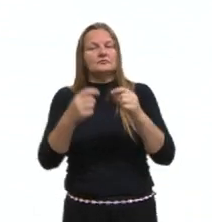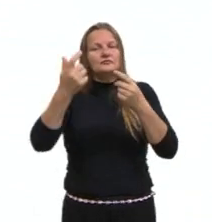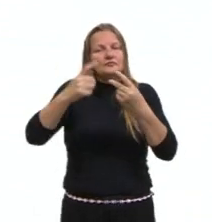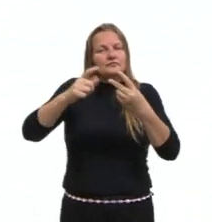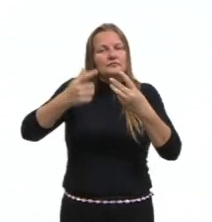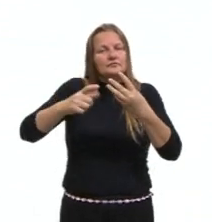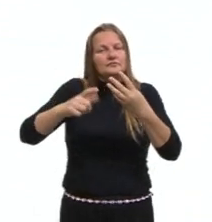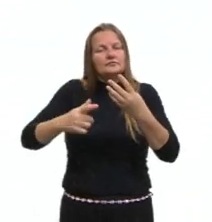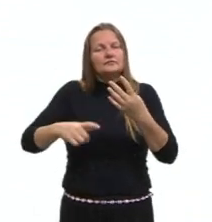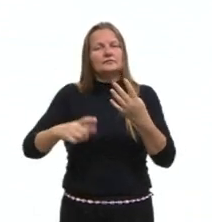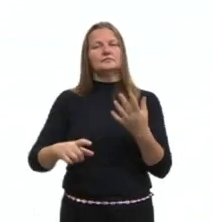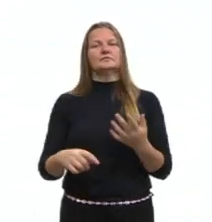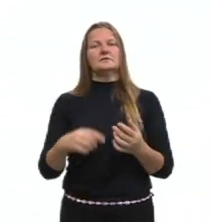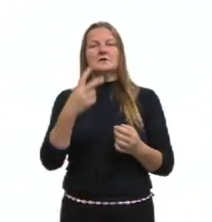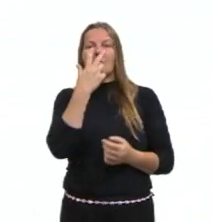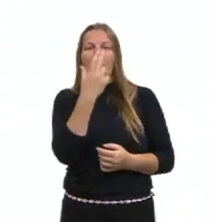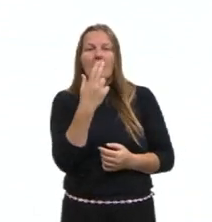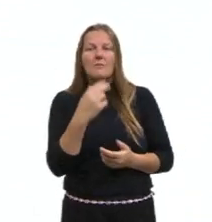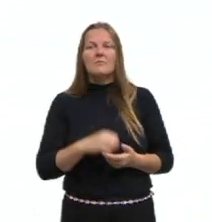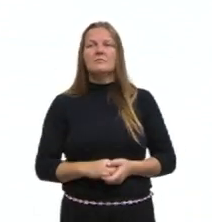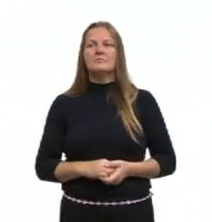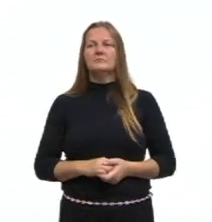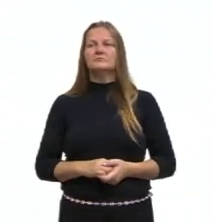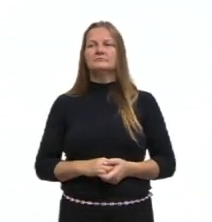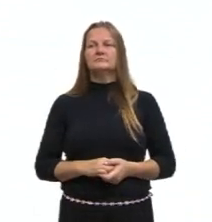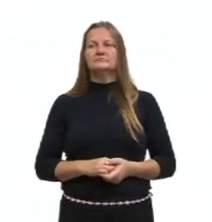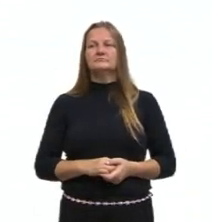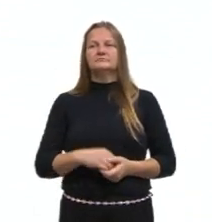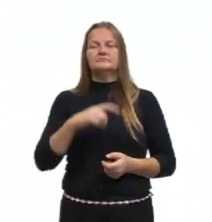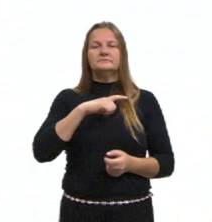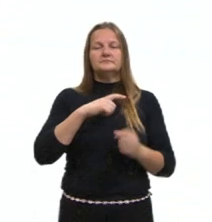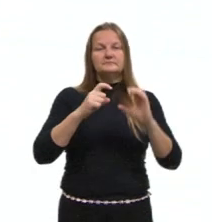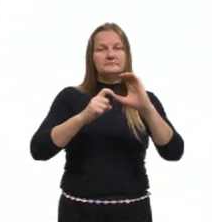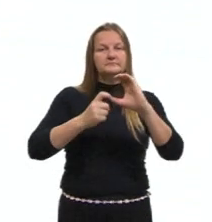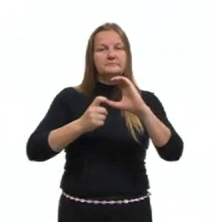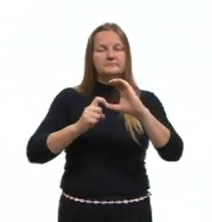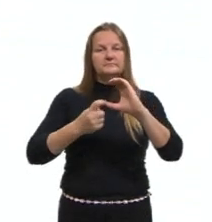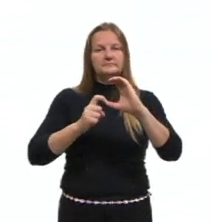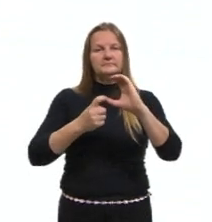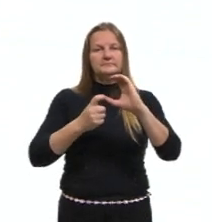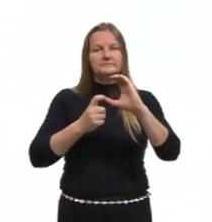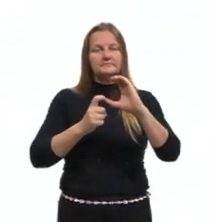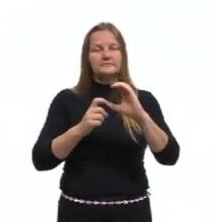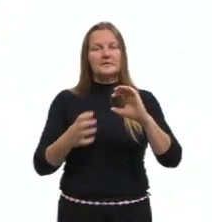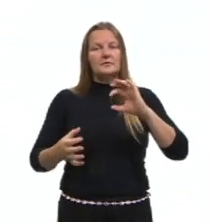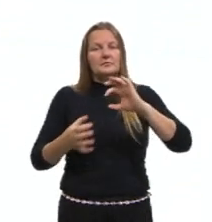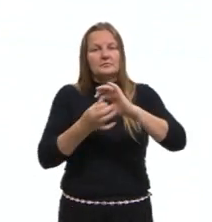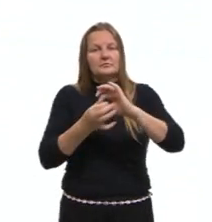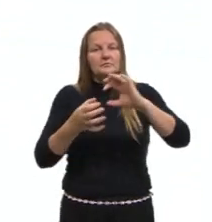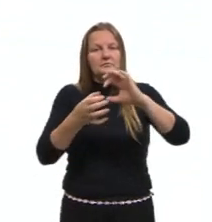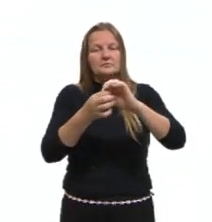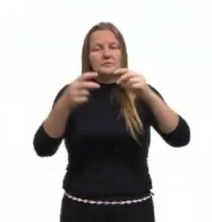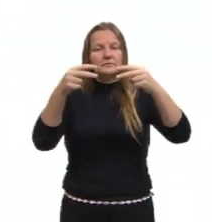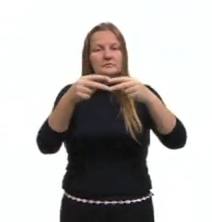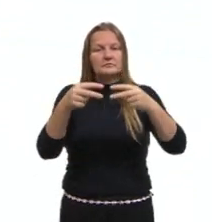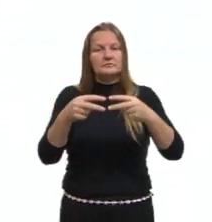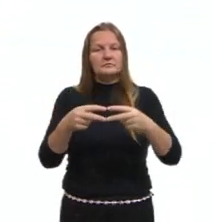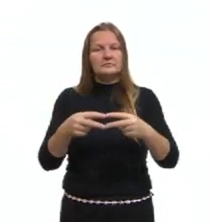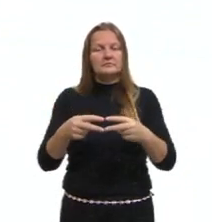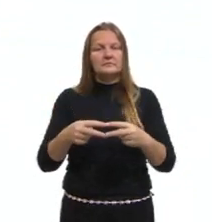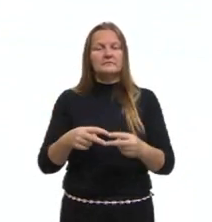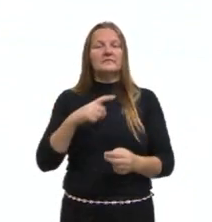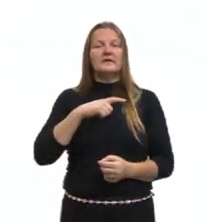ou seja quantas repetições vai ter o tipo de cadeia o tipo de ligação covalente que vai formar entre eles